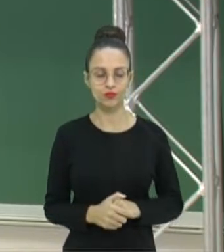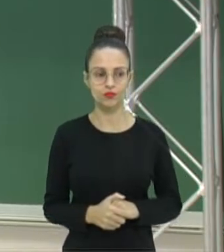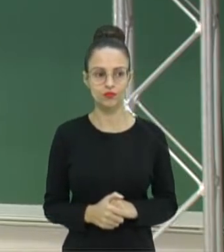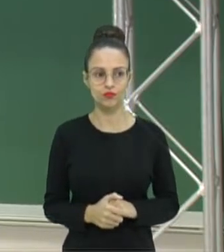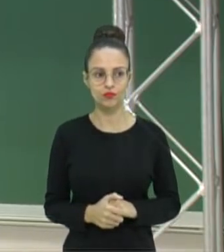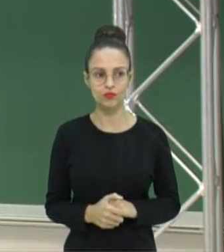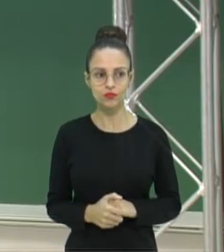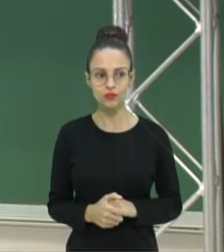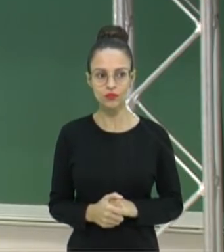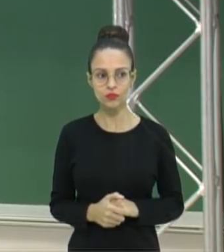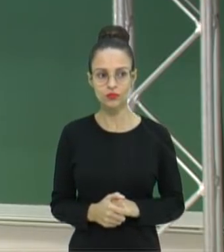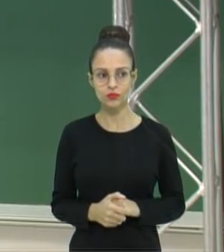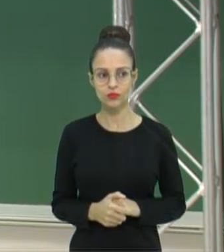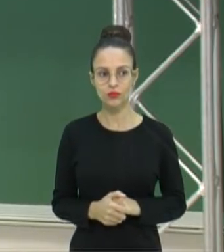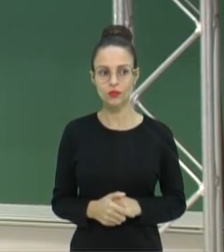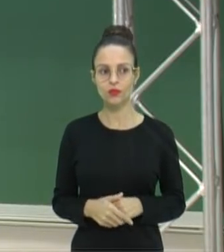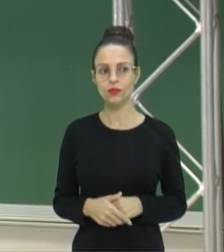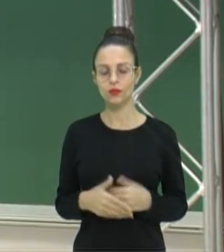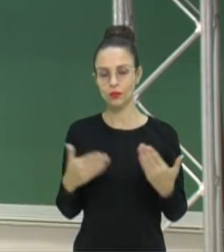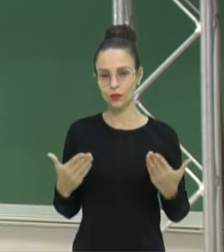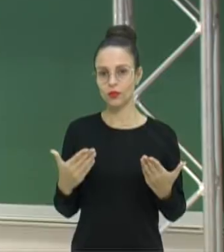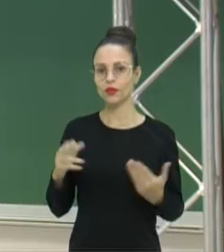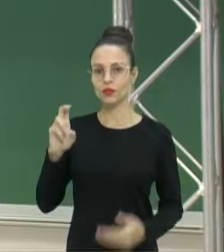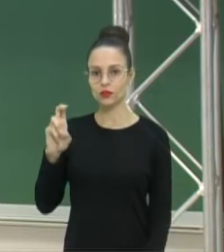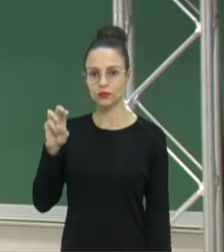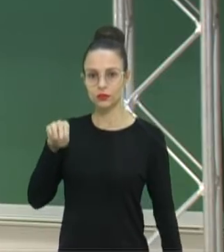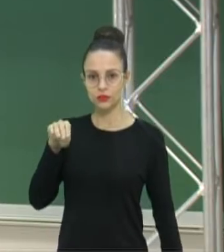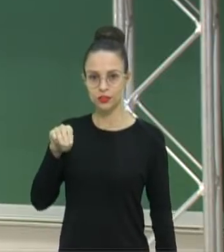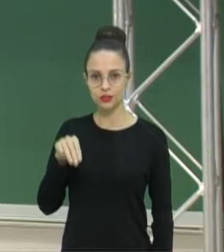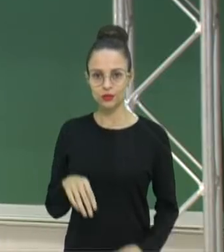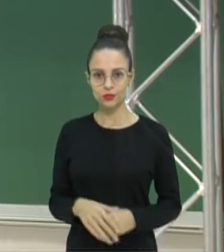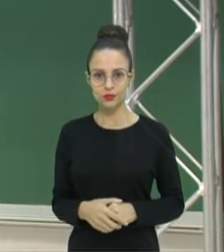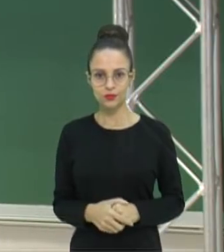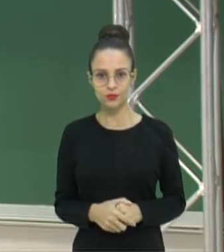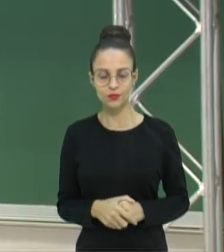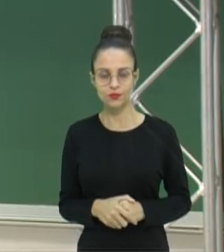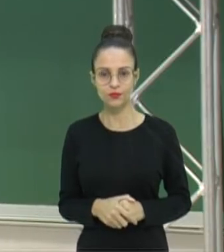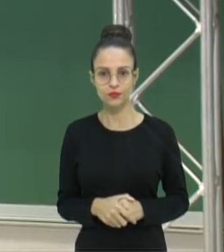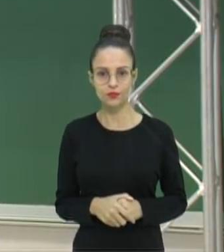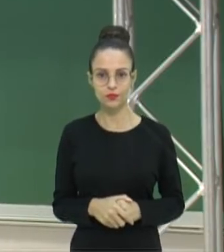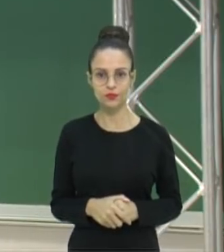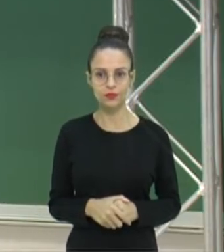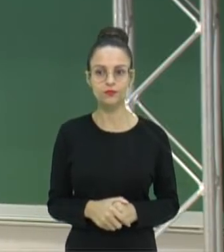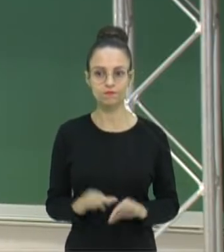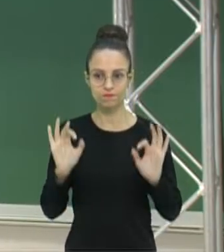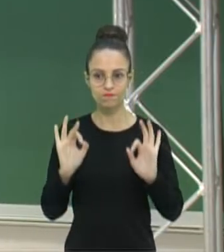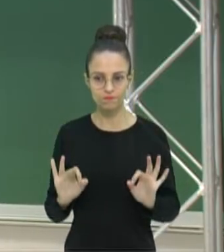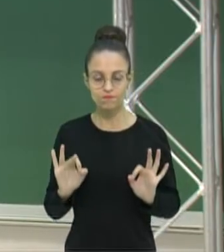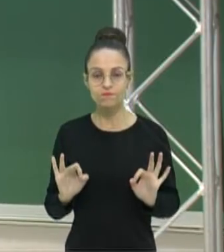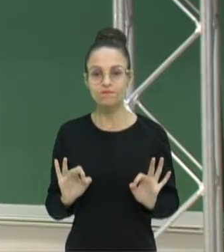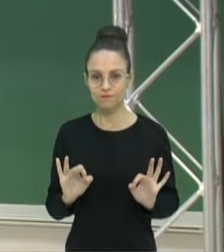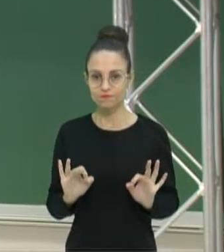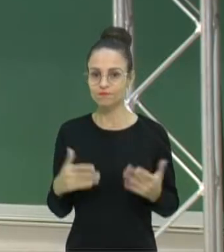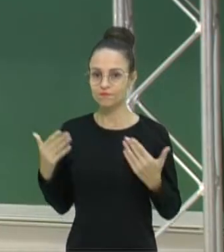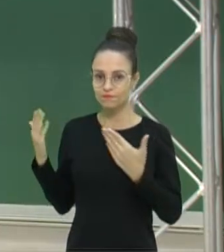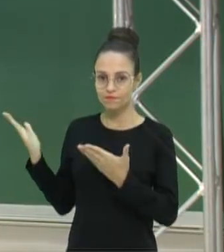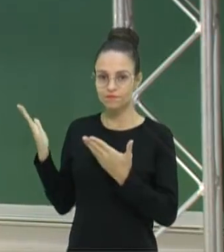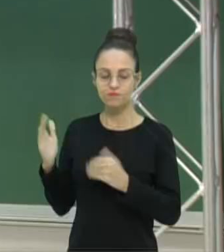seja, isso vai ser igual a 5 metros. Certo? Tá